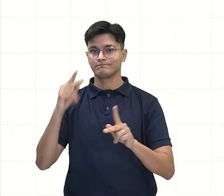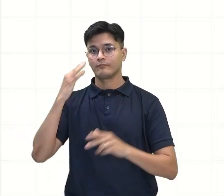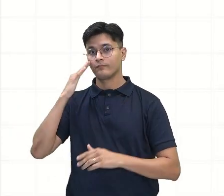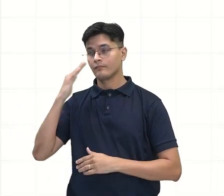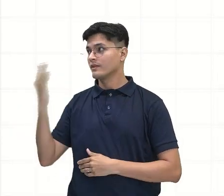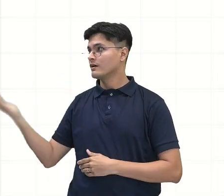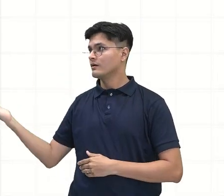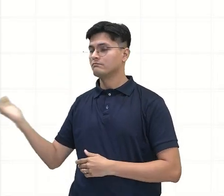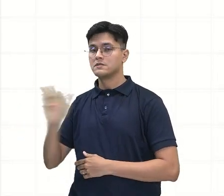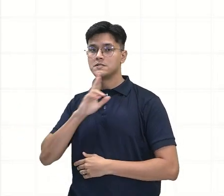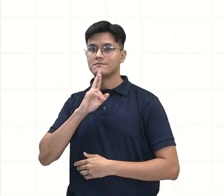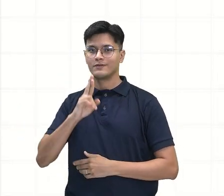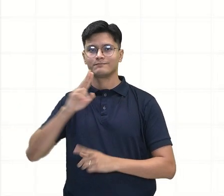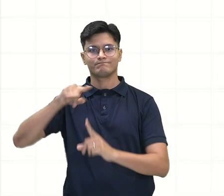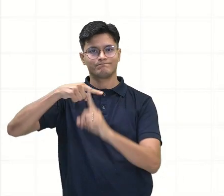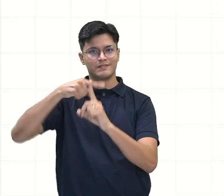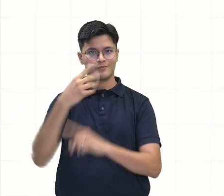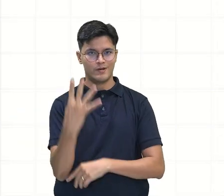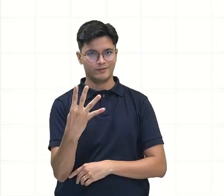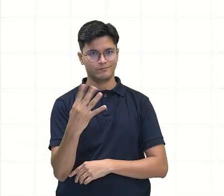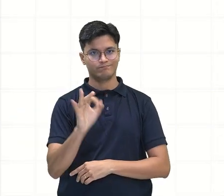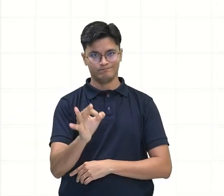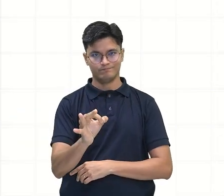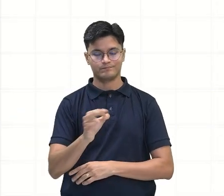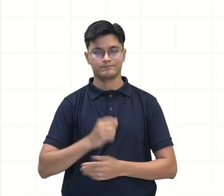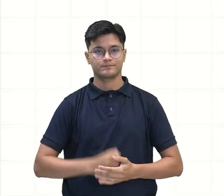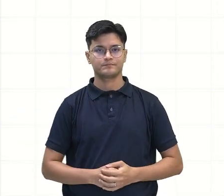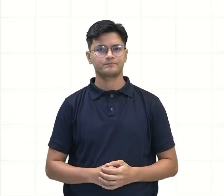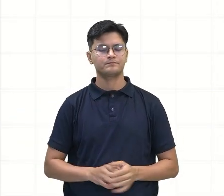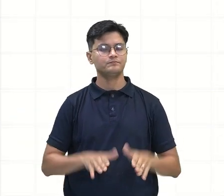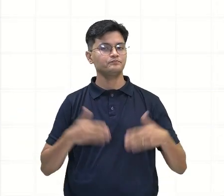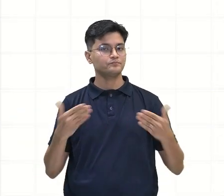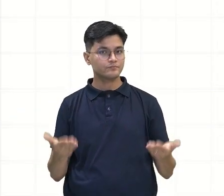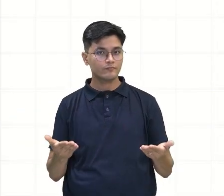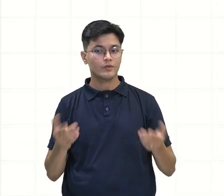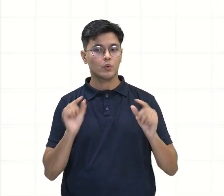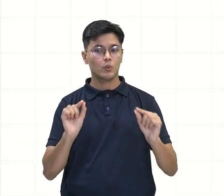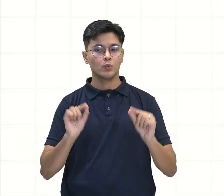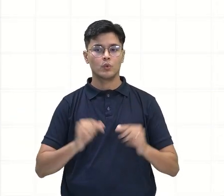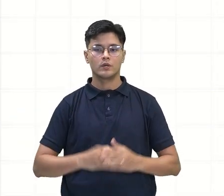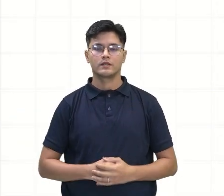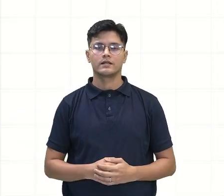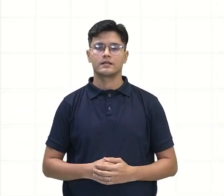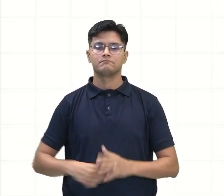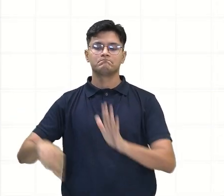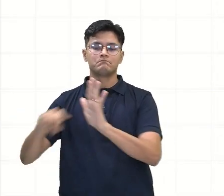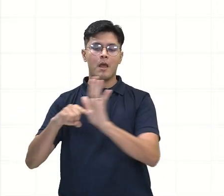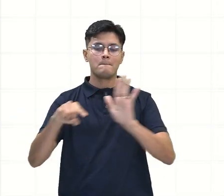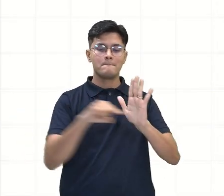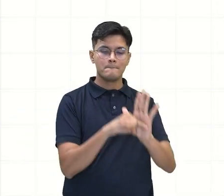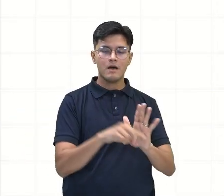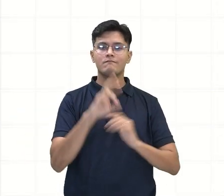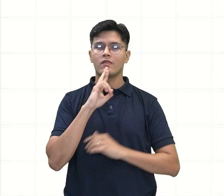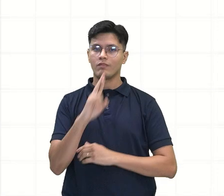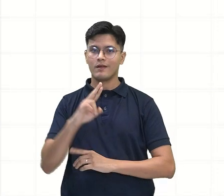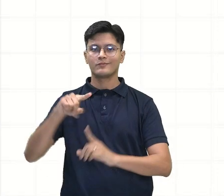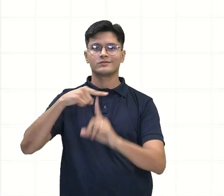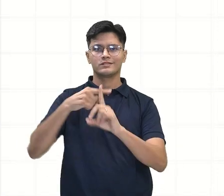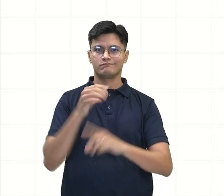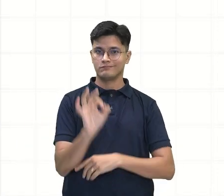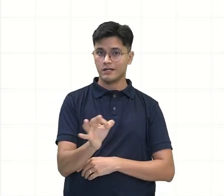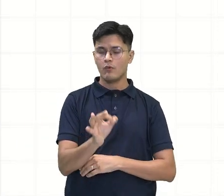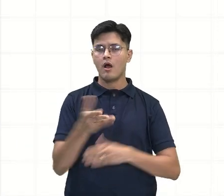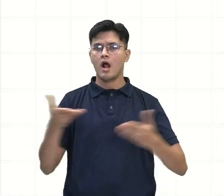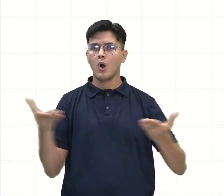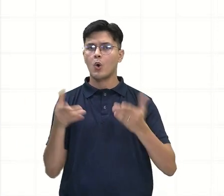a resposta é 4 positivo. Muito bem, professor. Então, como os sinais são iguais, o resultado é positivo. Agora,